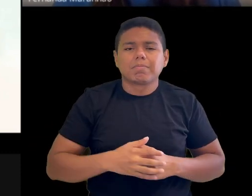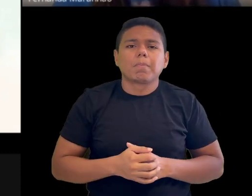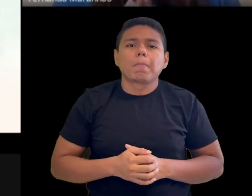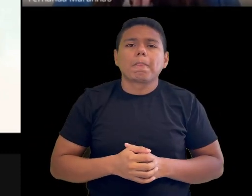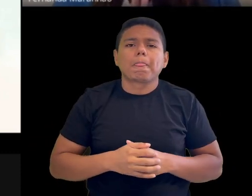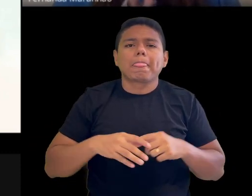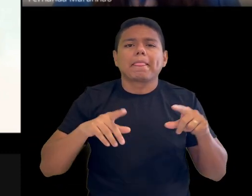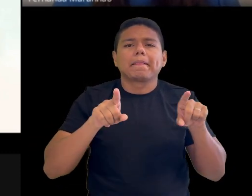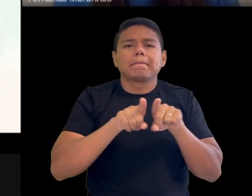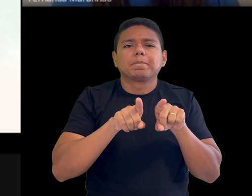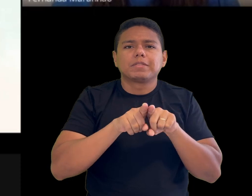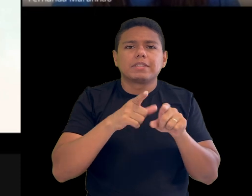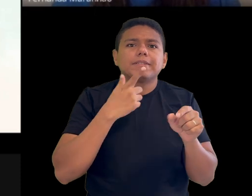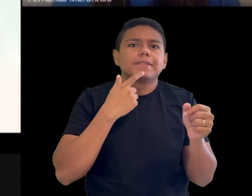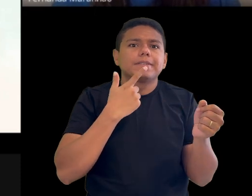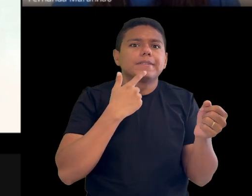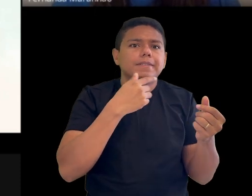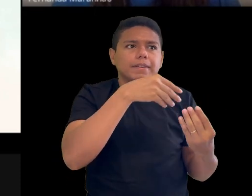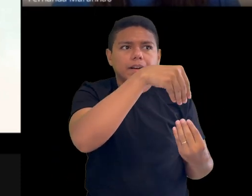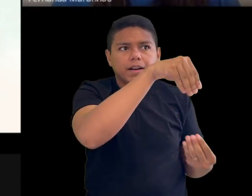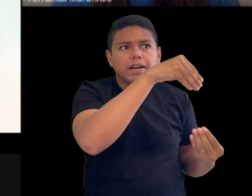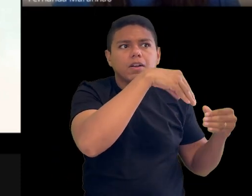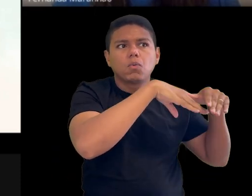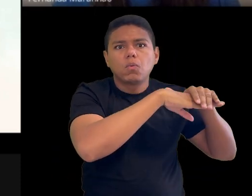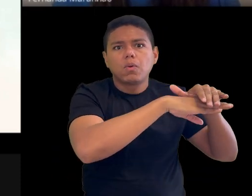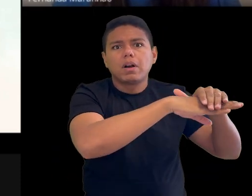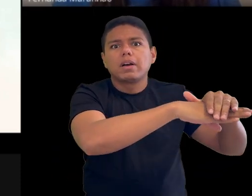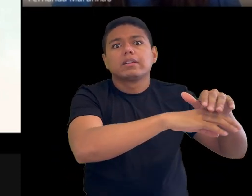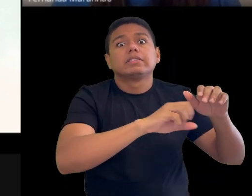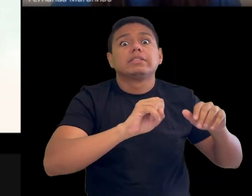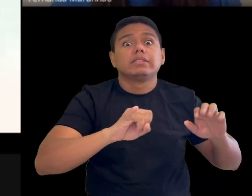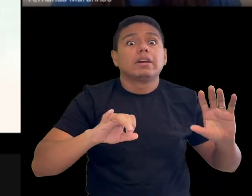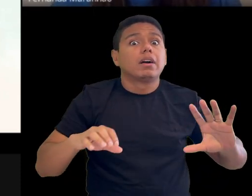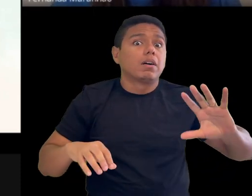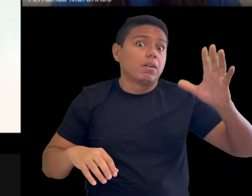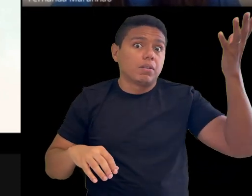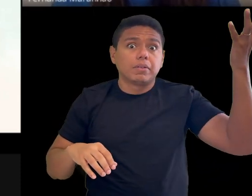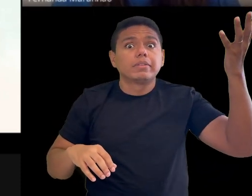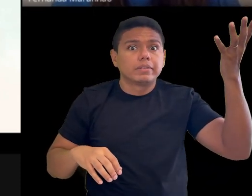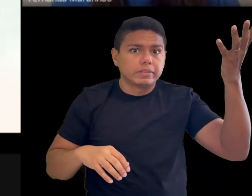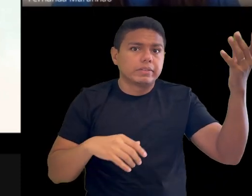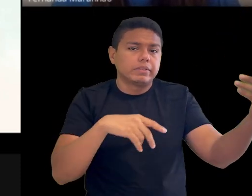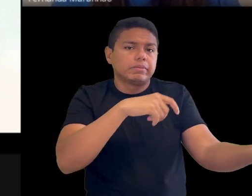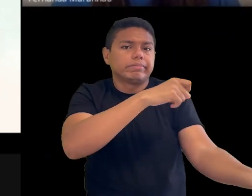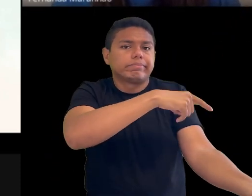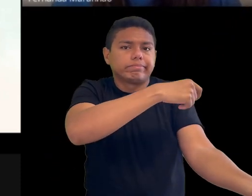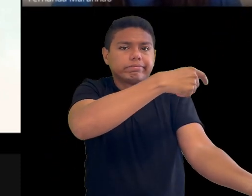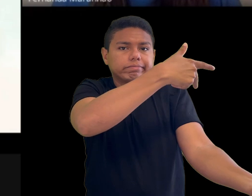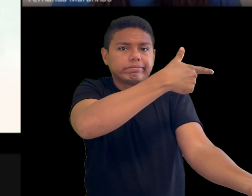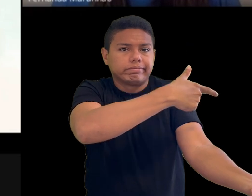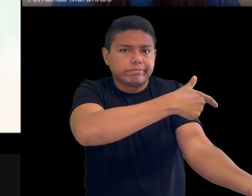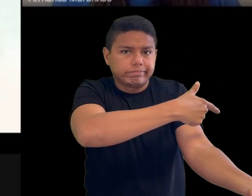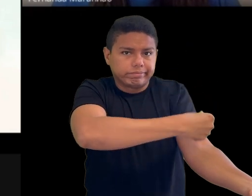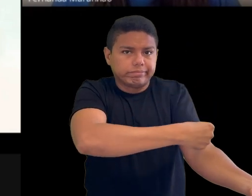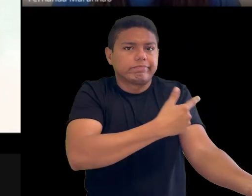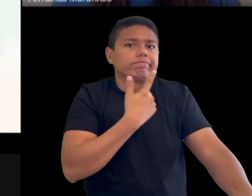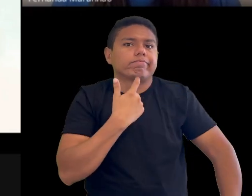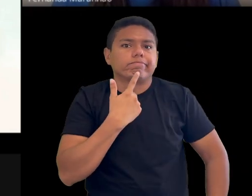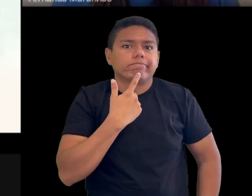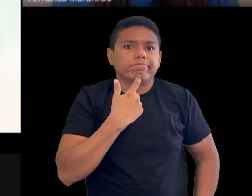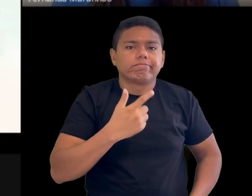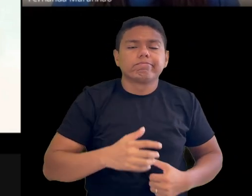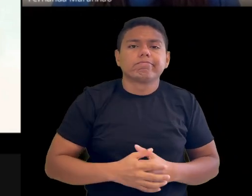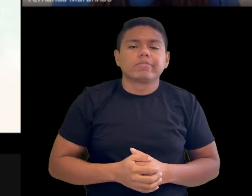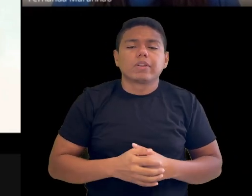ambiente hospitalar, porque pode ser necessária a hemotransfusão. É muito importante a conversa com a pessoa gestante, com familiares,